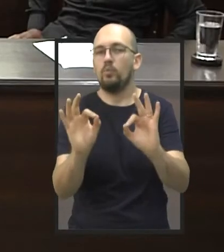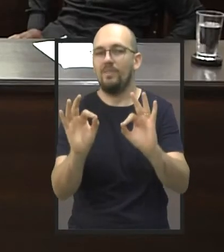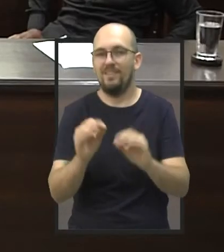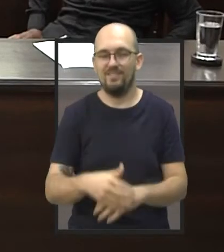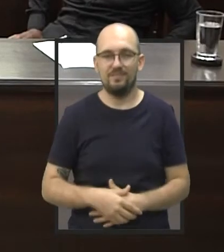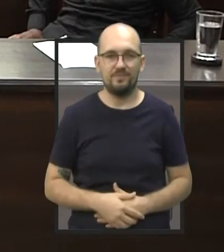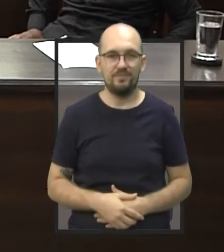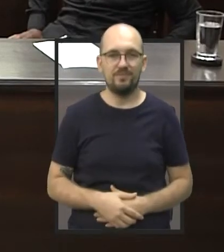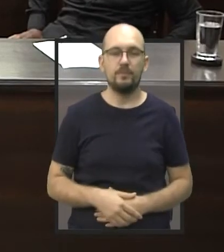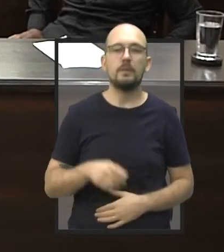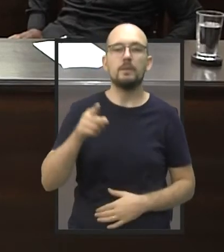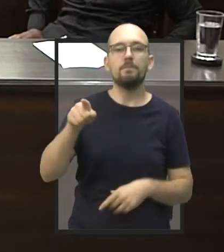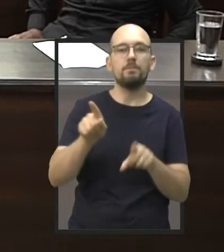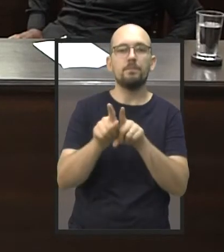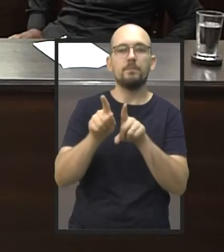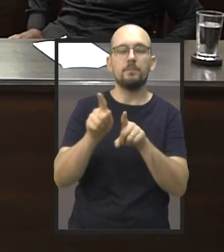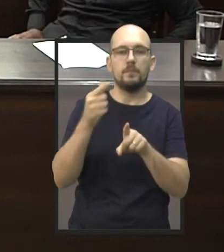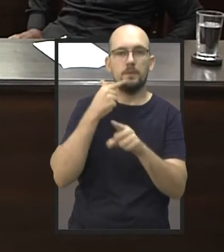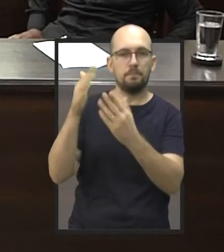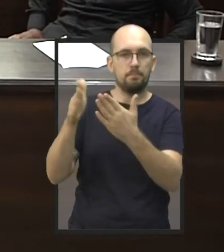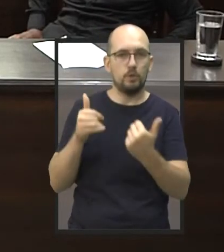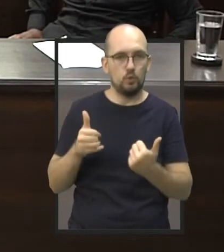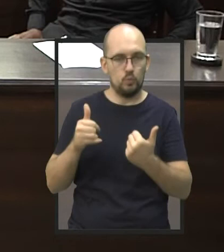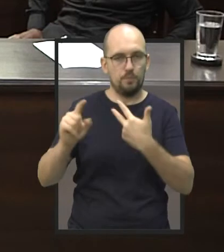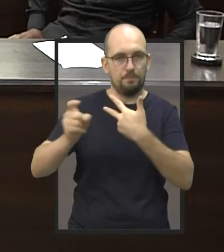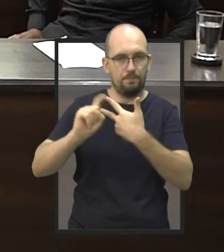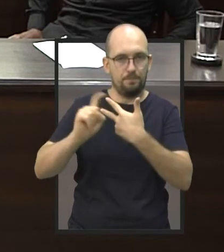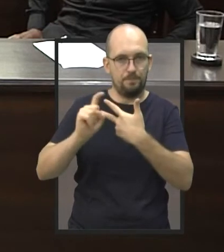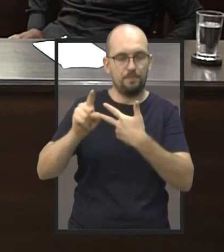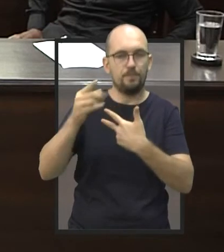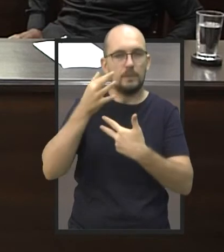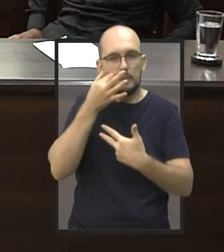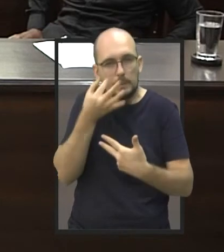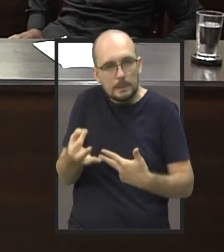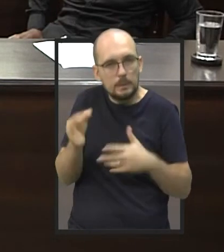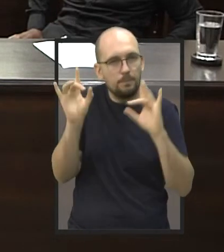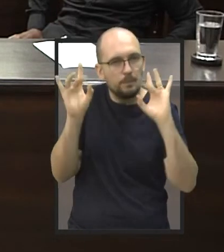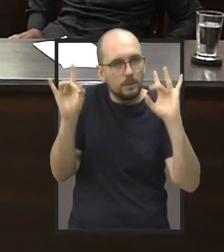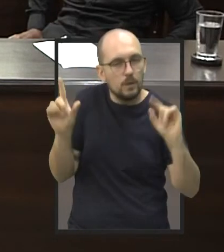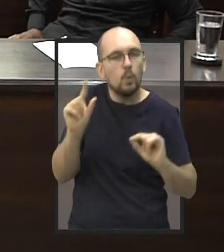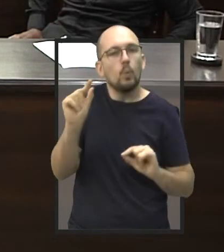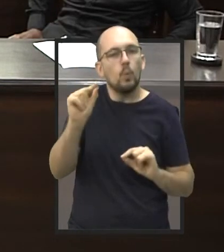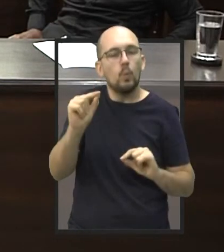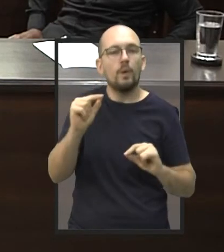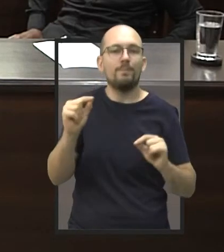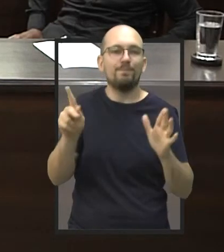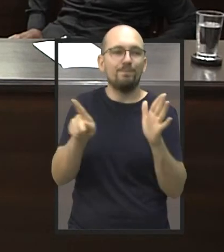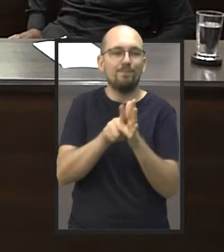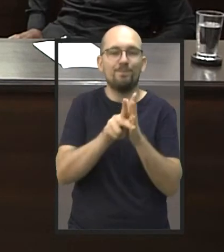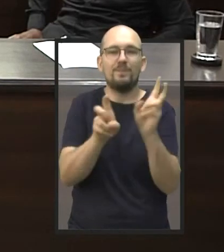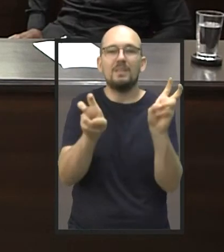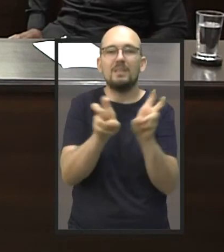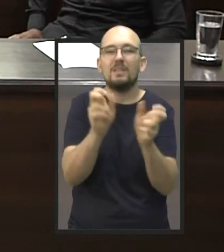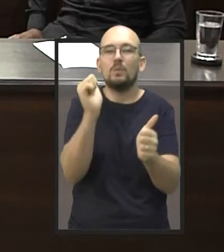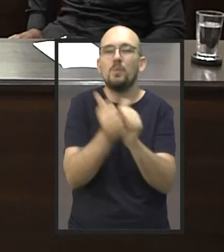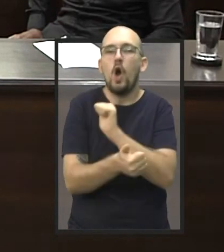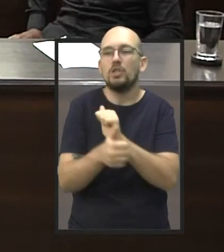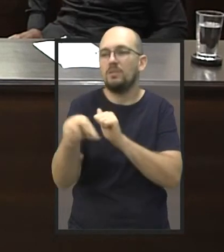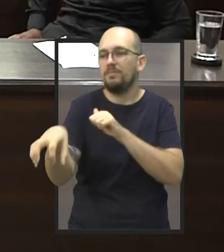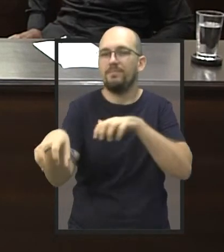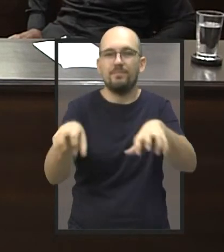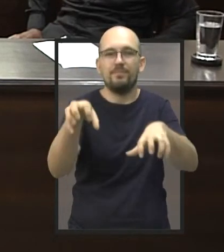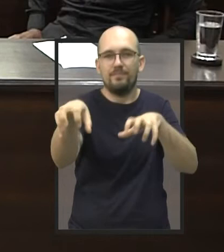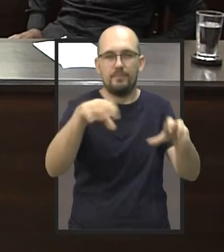disso, o senhor tem solicitado ao Poder Executivo Municipal uma atenção especial às praças esportivas do distrito